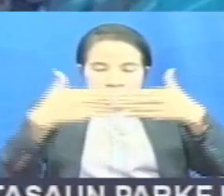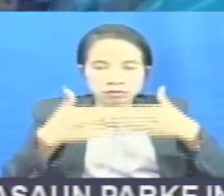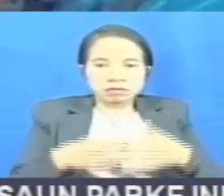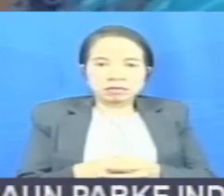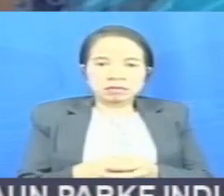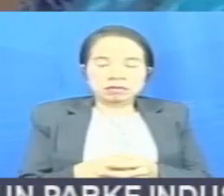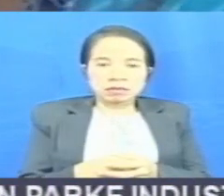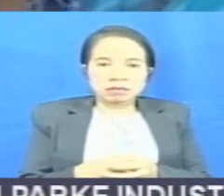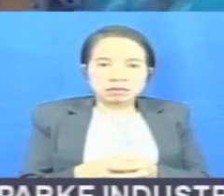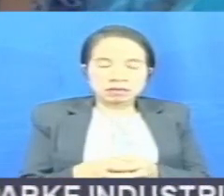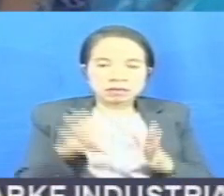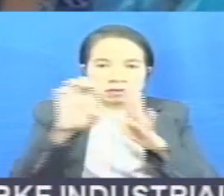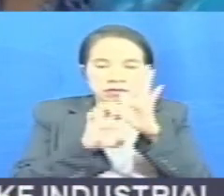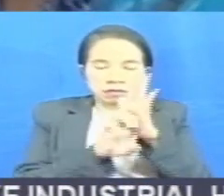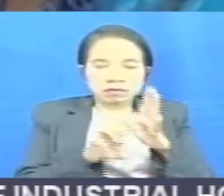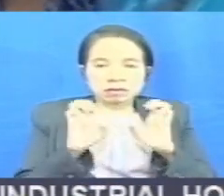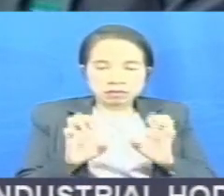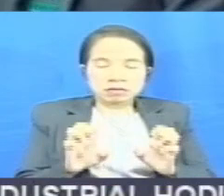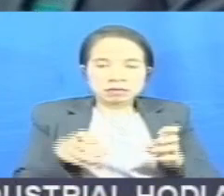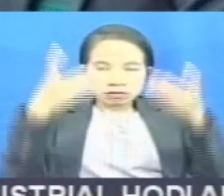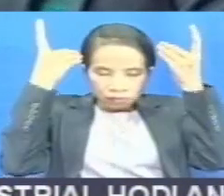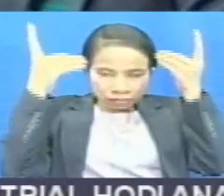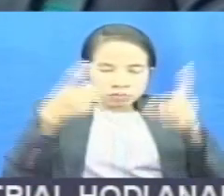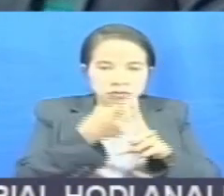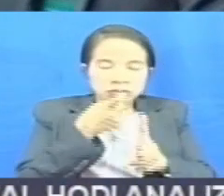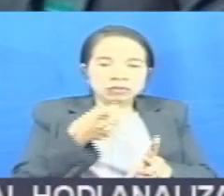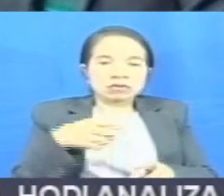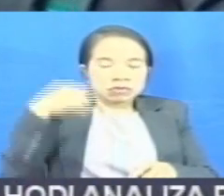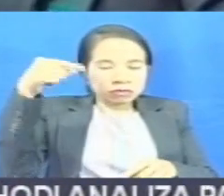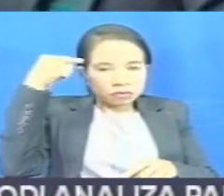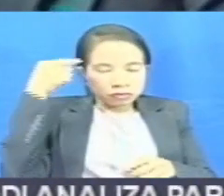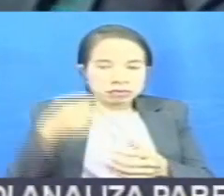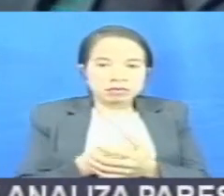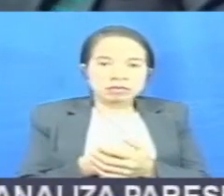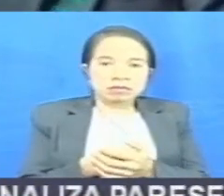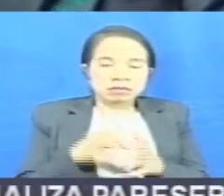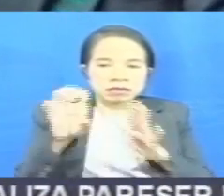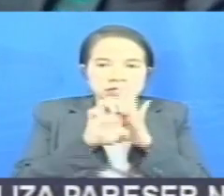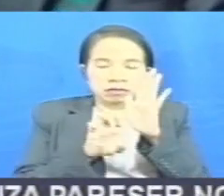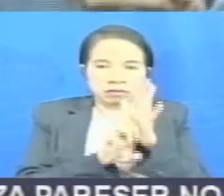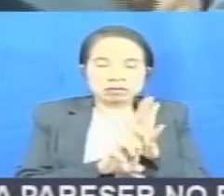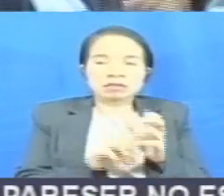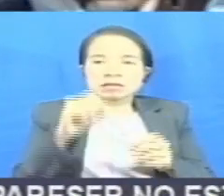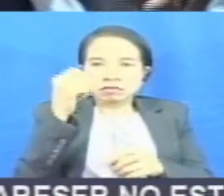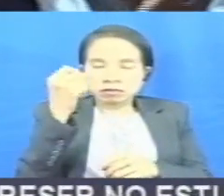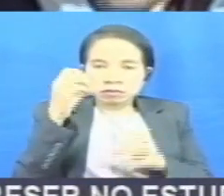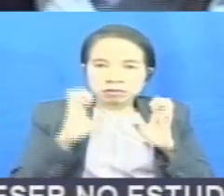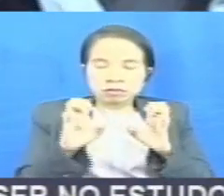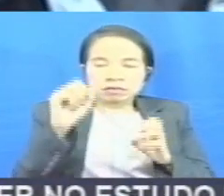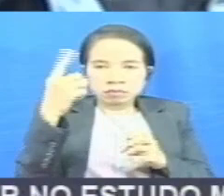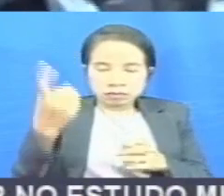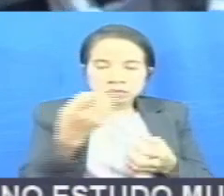Entretanto, medida para estado de emergência se decide o seu governo em Hiratama em vigor. Estado de emergência para a sanção do recém-ida